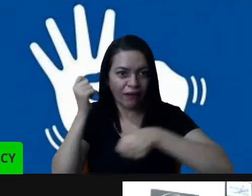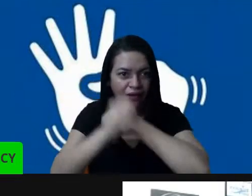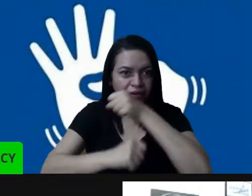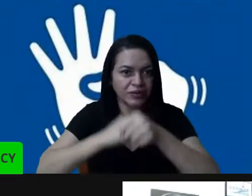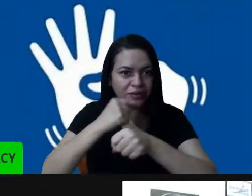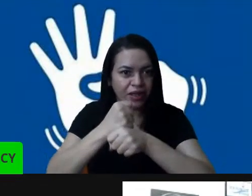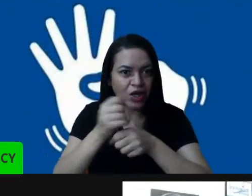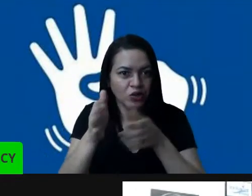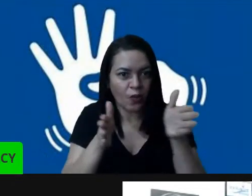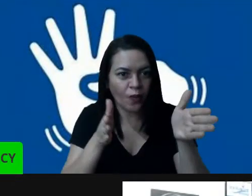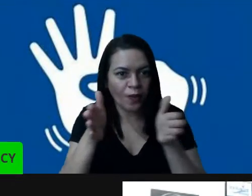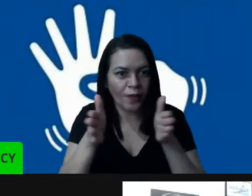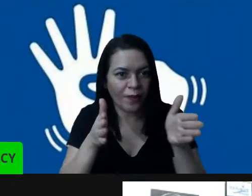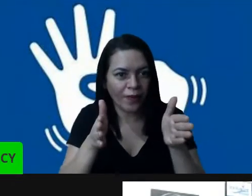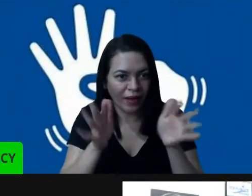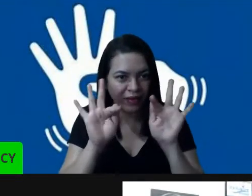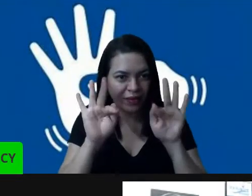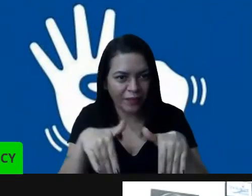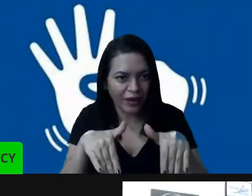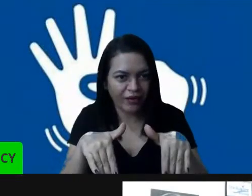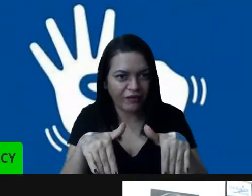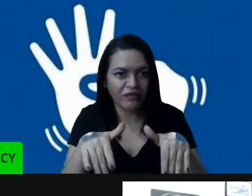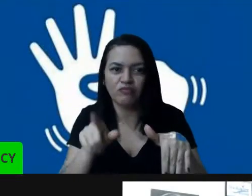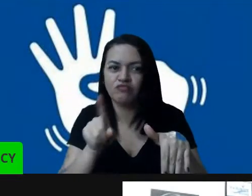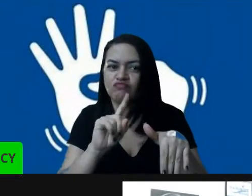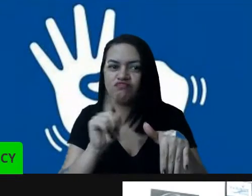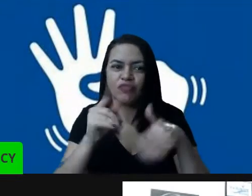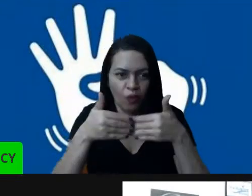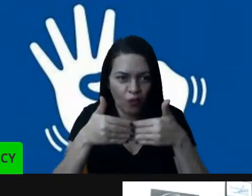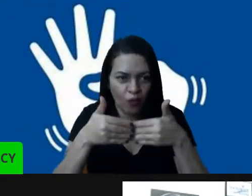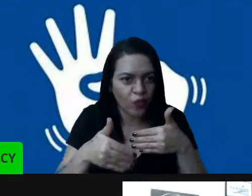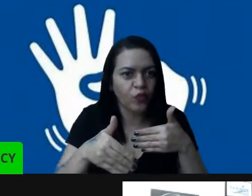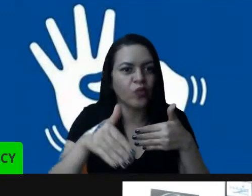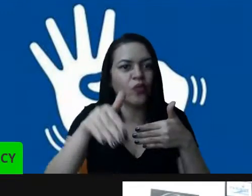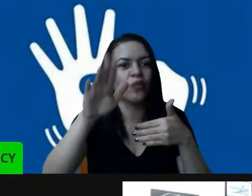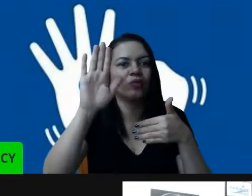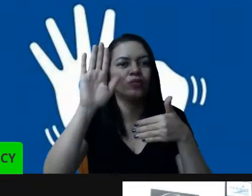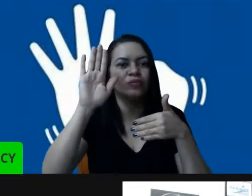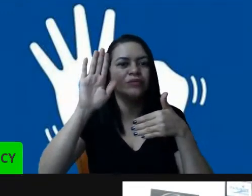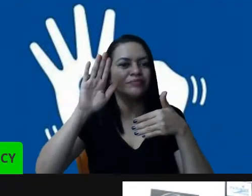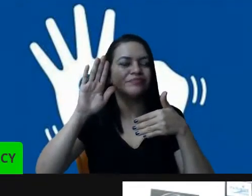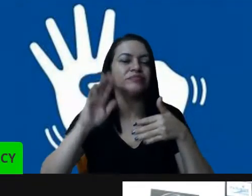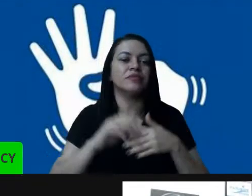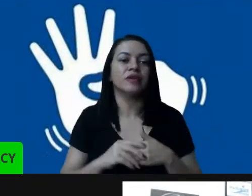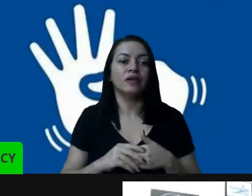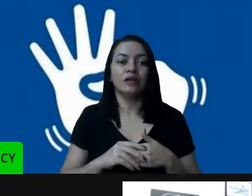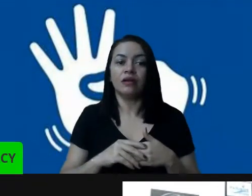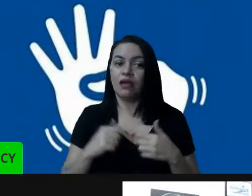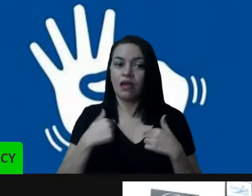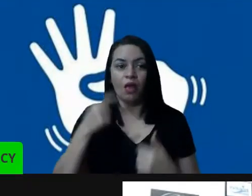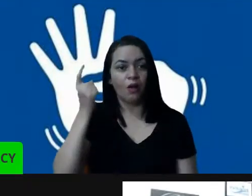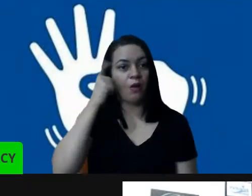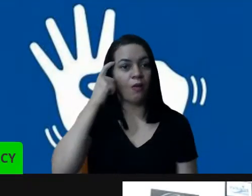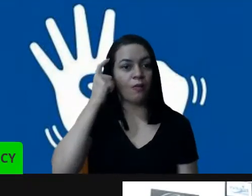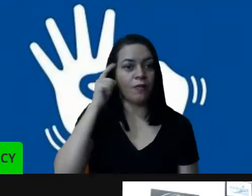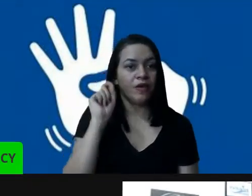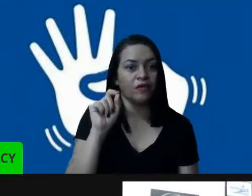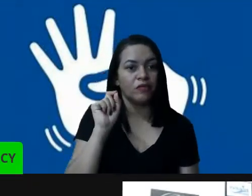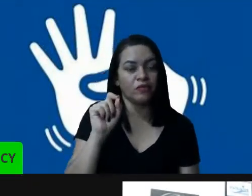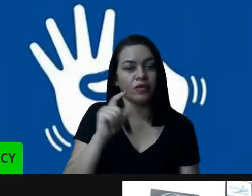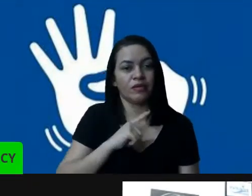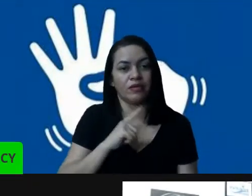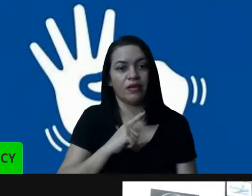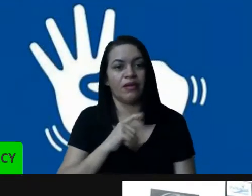foi prorrogado, né, e por aí vai. Eu penso o seguinte, que não só a sociedade